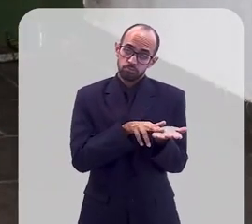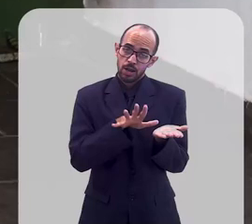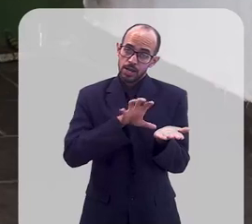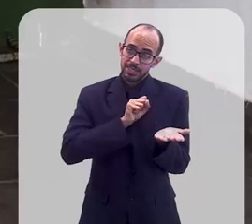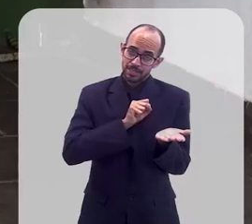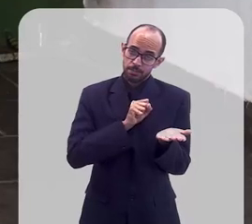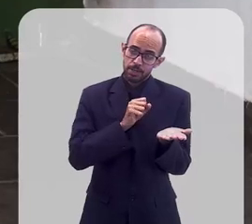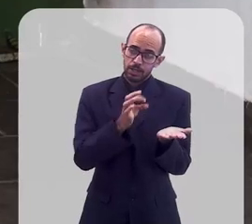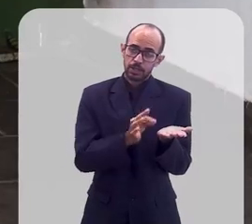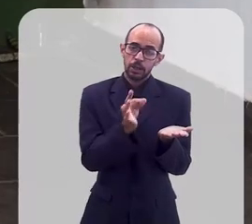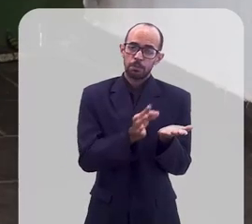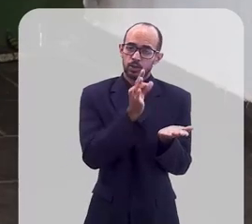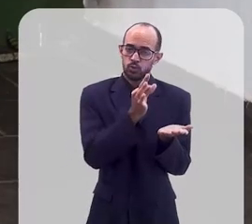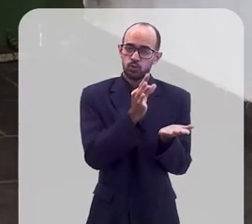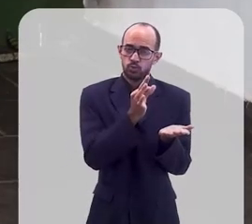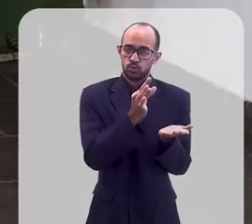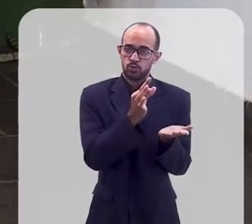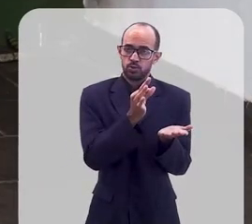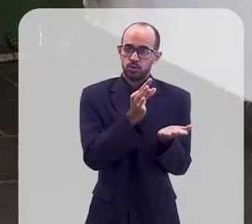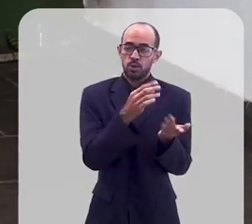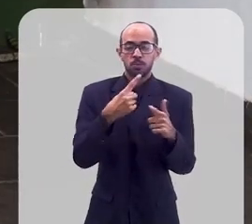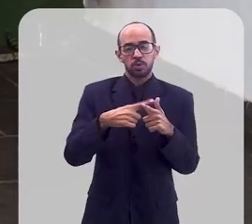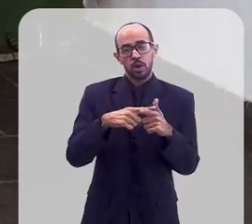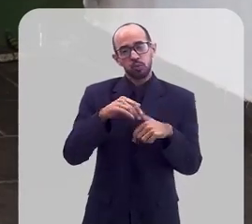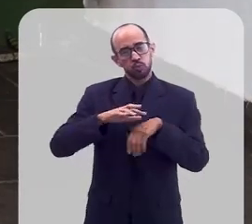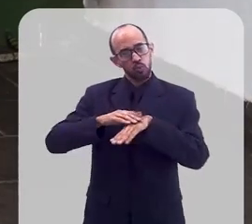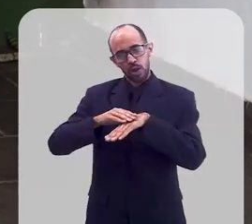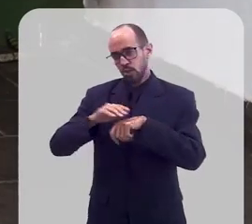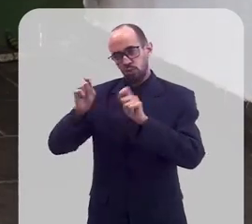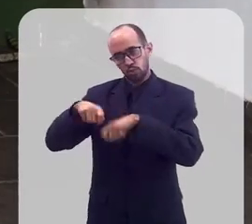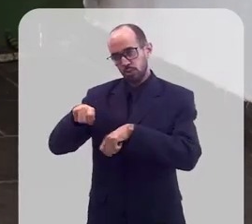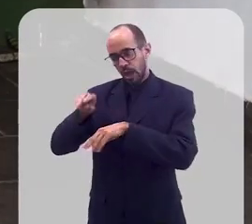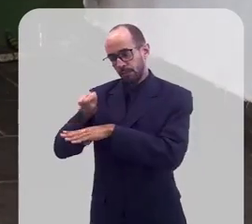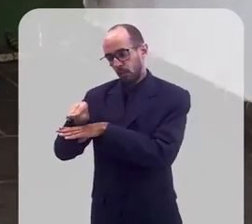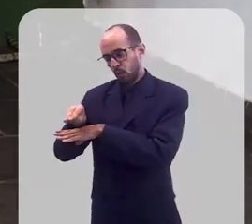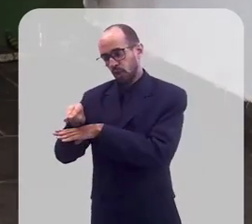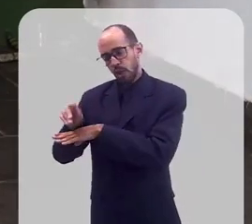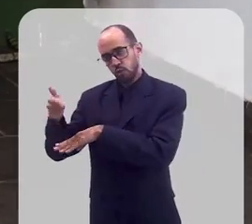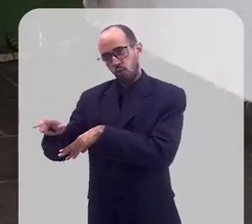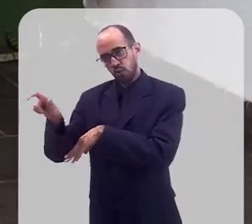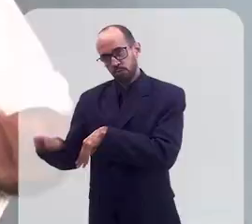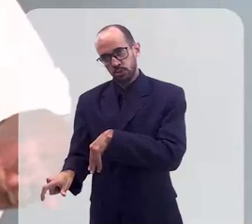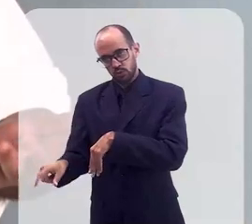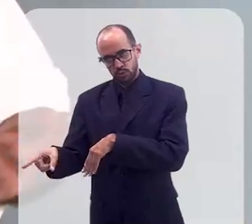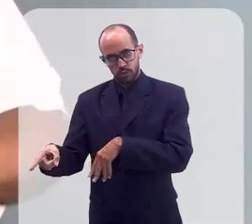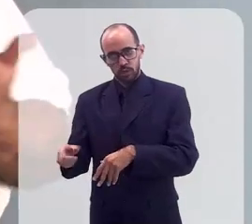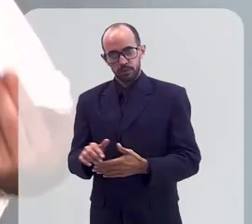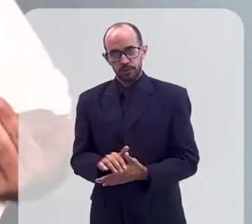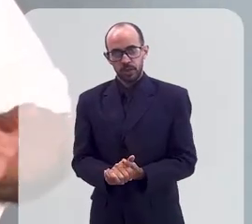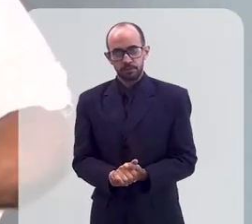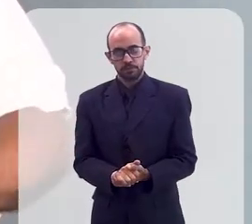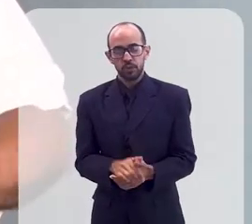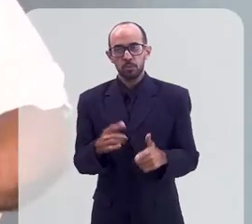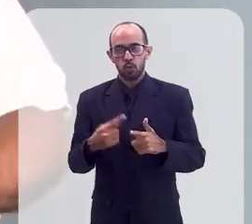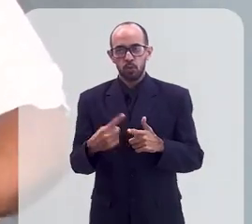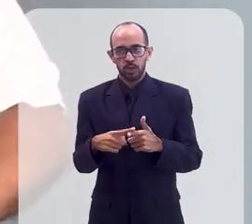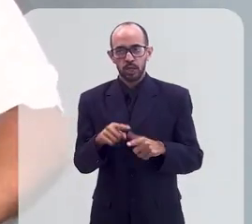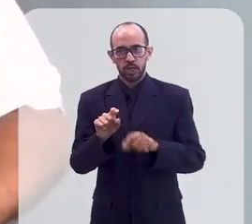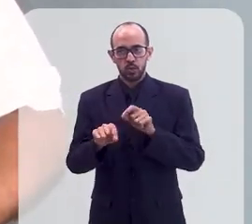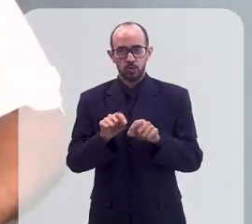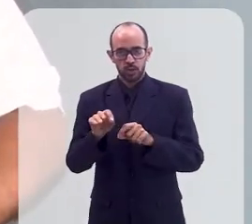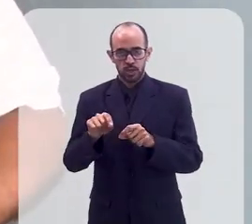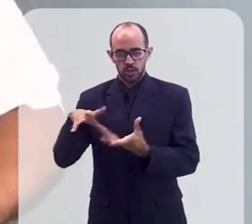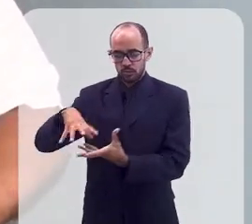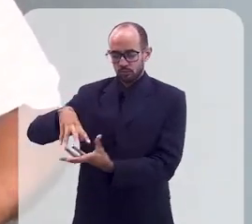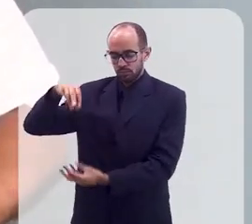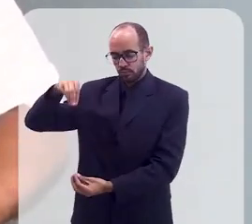Certo. Porque um doente não pode cuidar de outro, exatamente, né? Exatamente. Eu estou com ódio do mundo, não posso pegar. Até porque